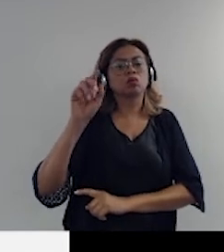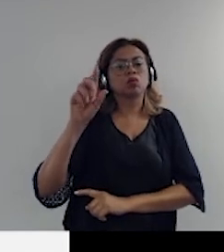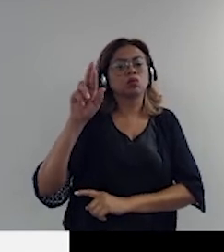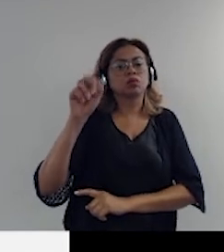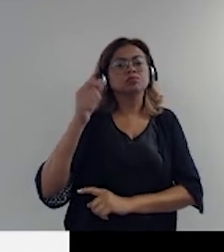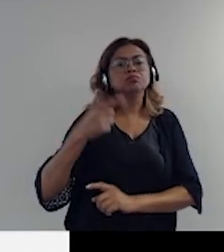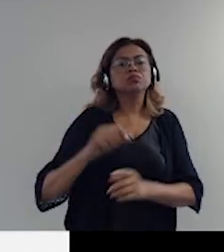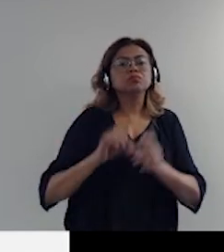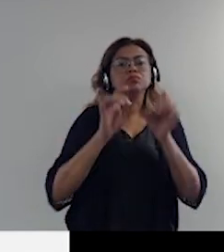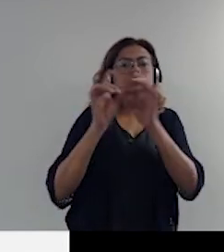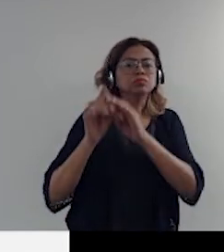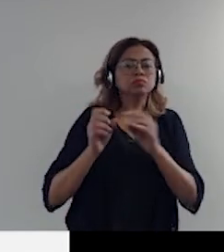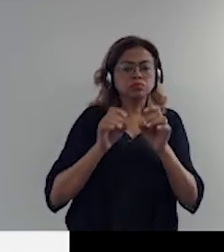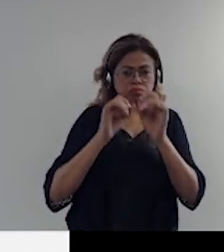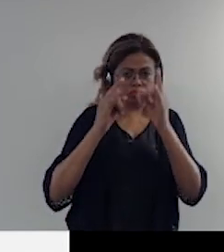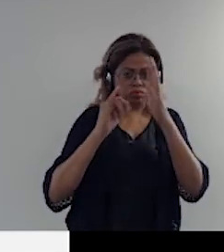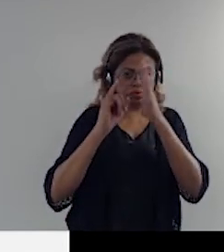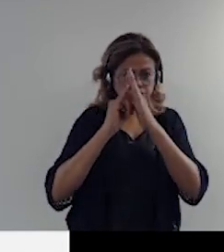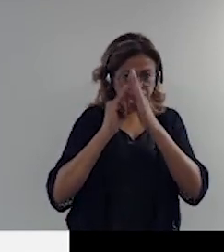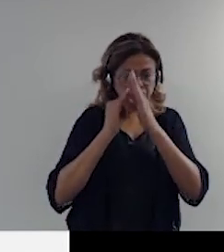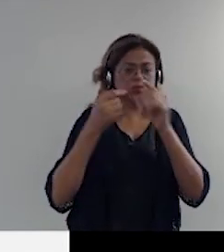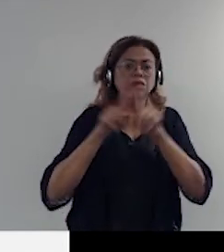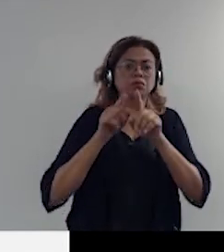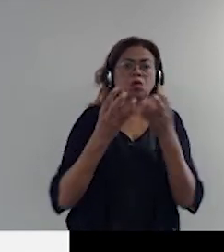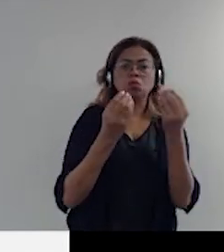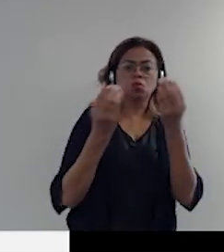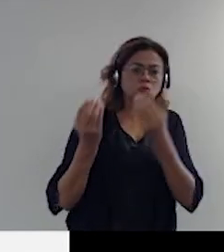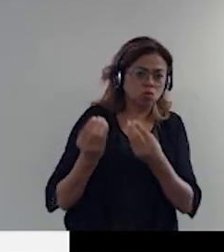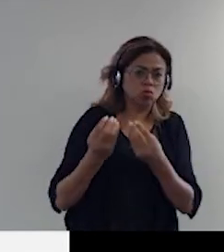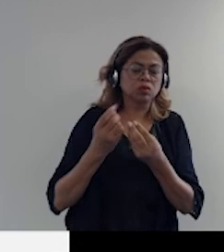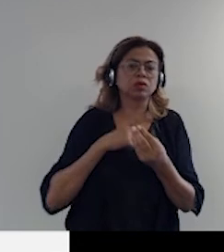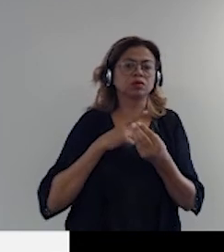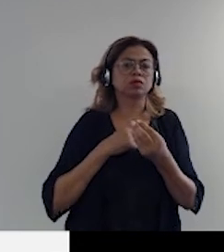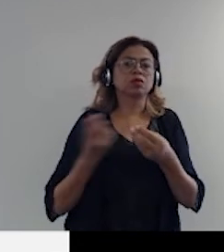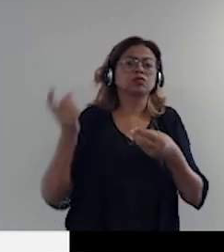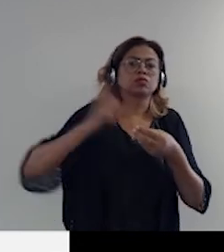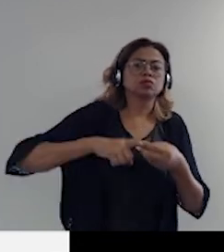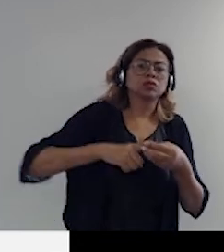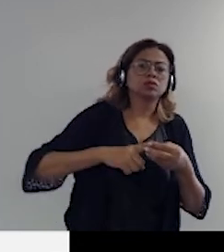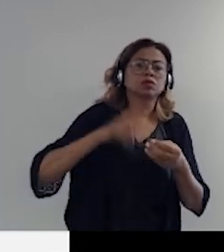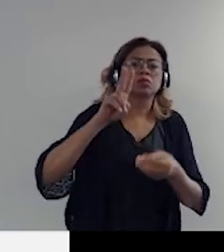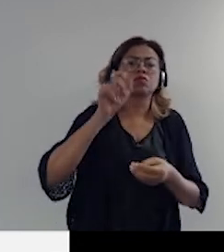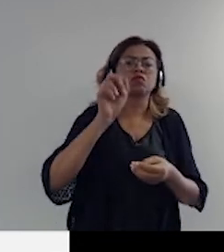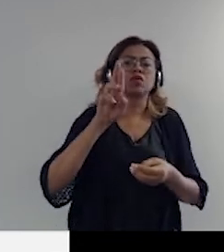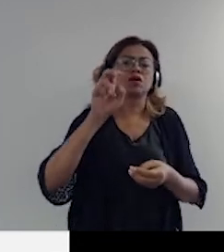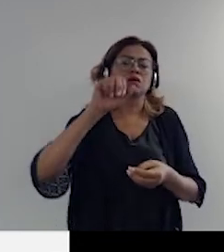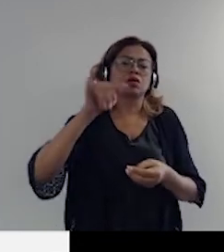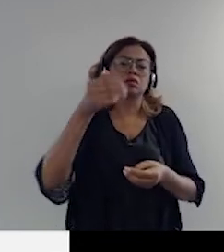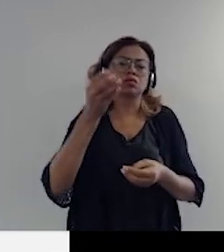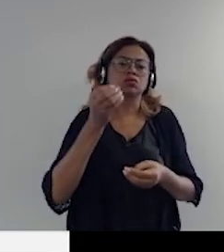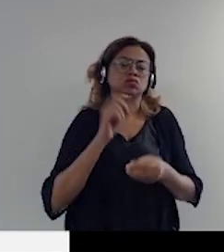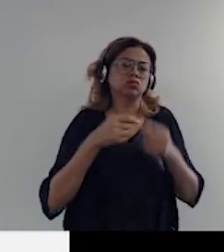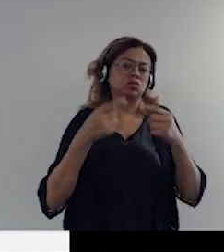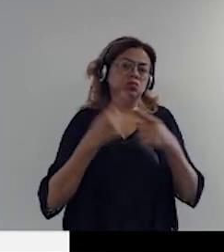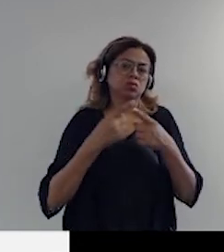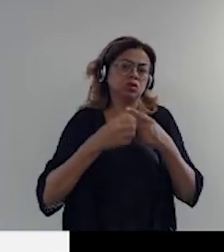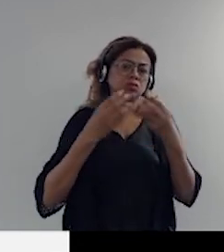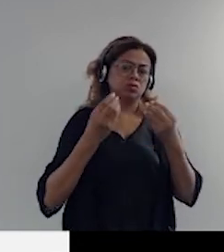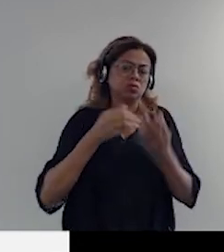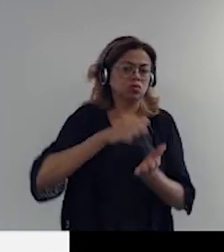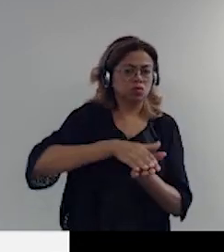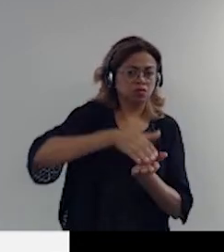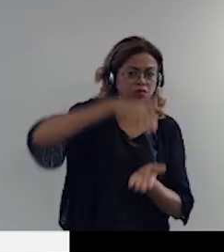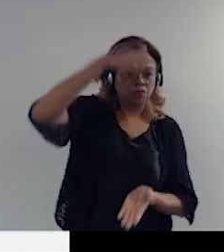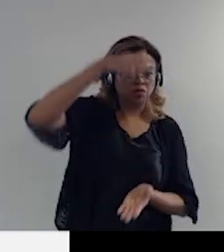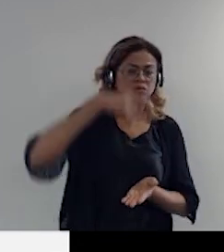interrupções, mas na maior parte, principalmente aquelas muito voltadas a varejo, porque tinham mais volume